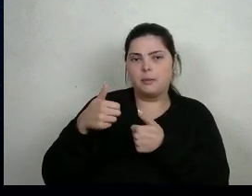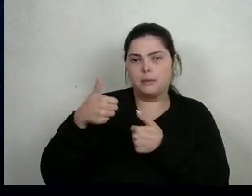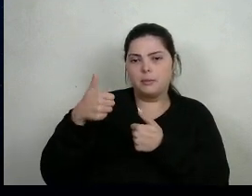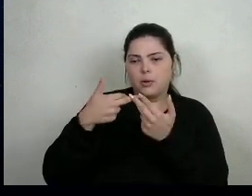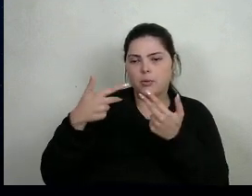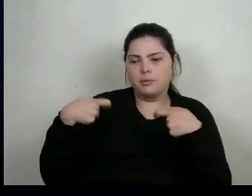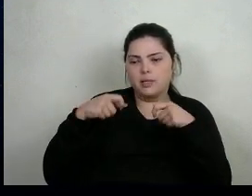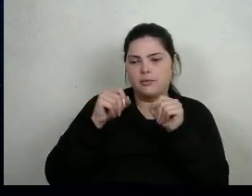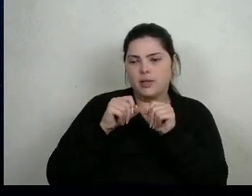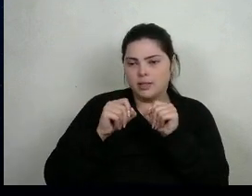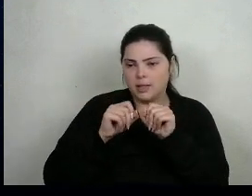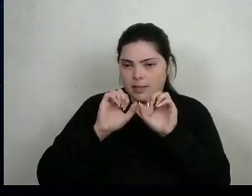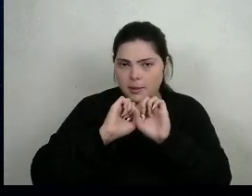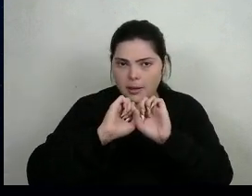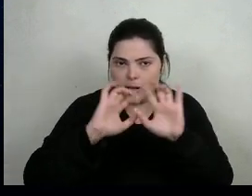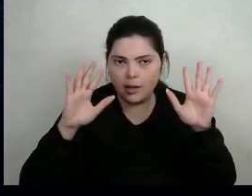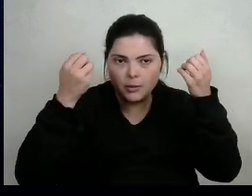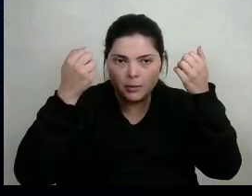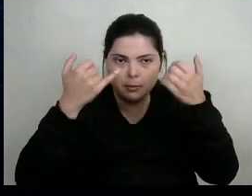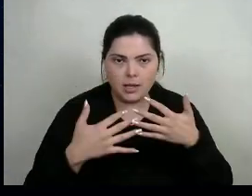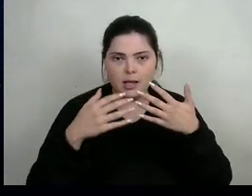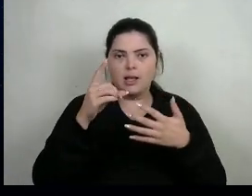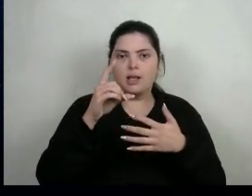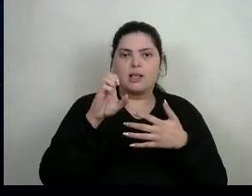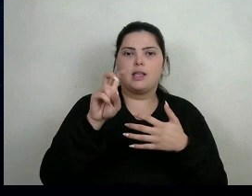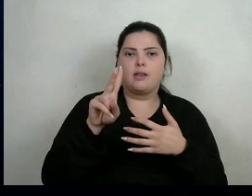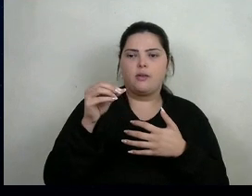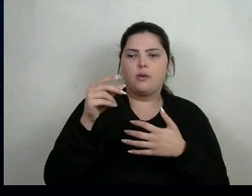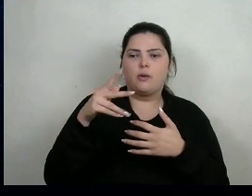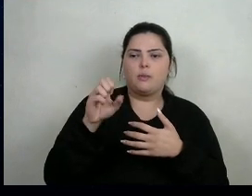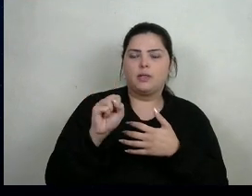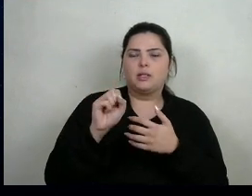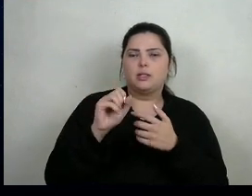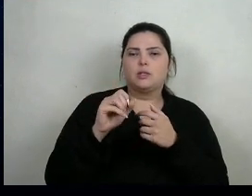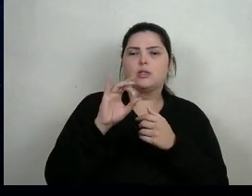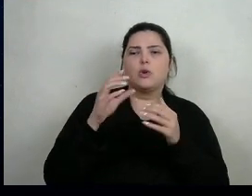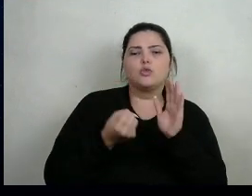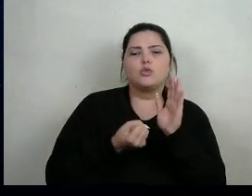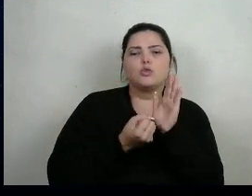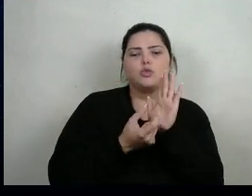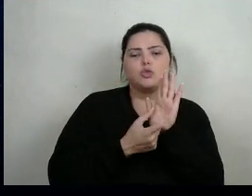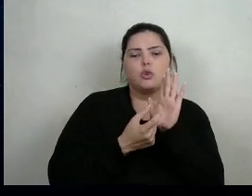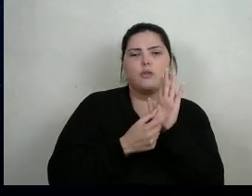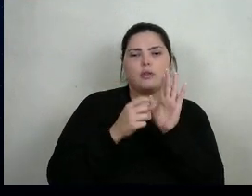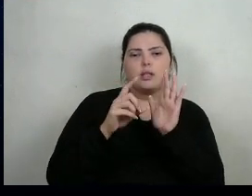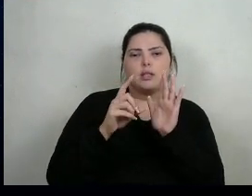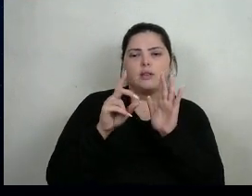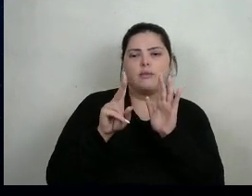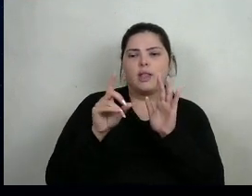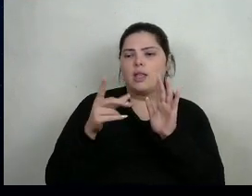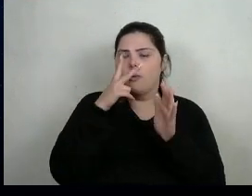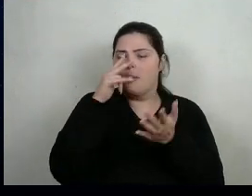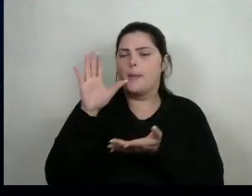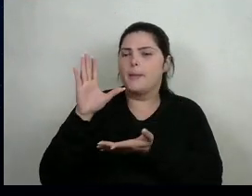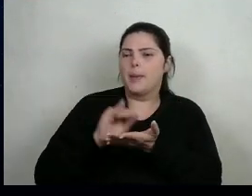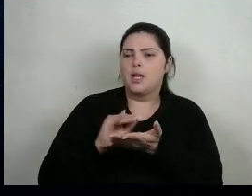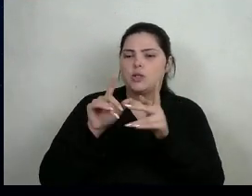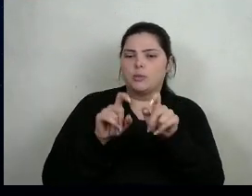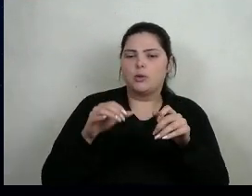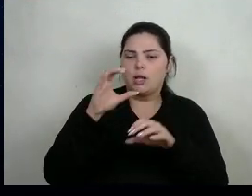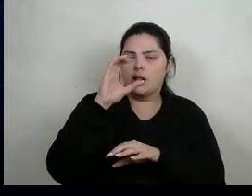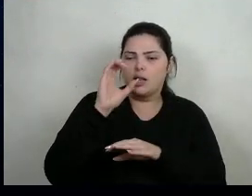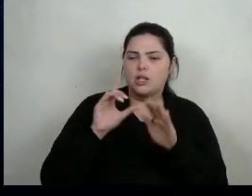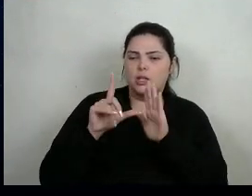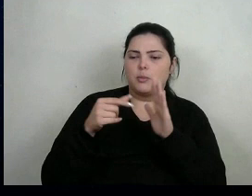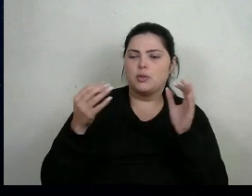desmistificar quando a gente fala de devops é que Devotos não é um software que vem no DVD que você vai lá e instala no computador do cliente que no dia seguinte tá tudo